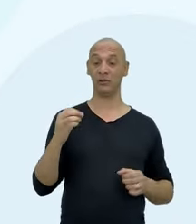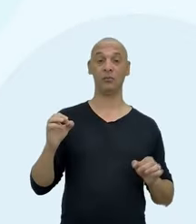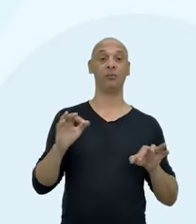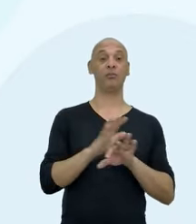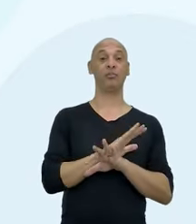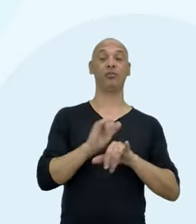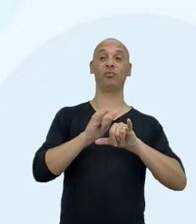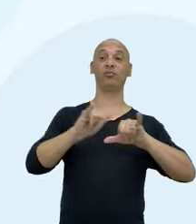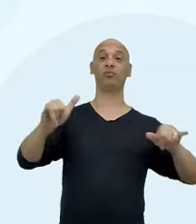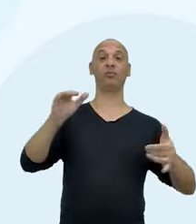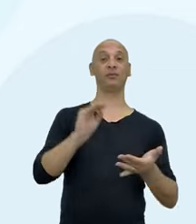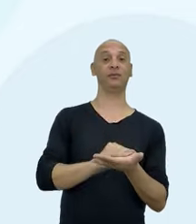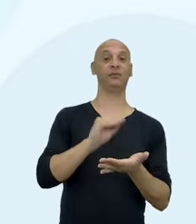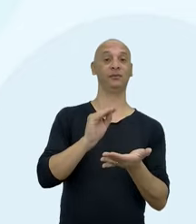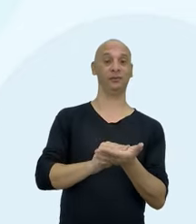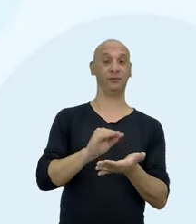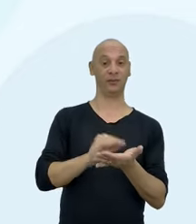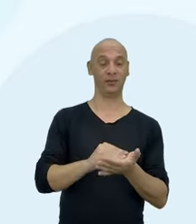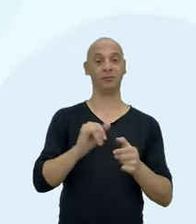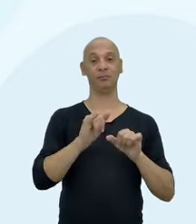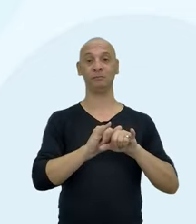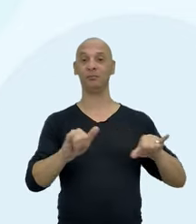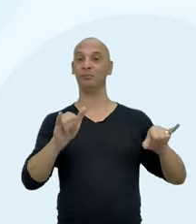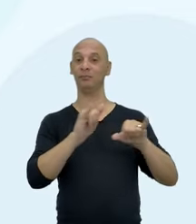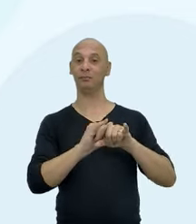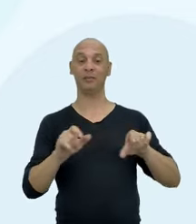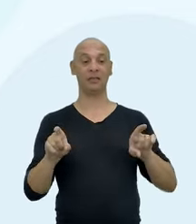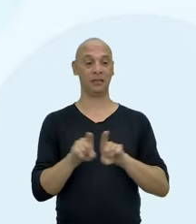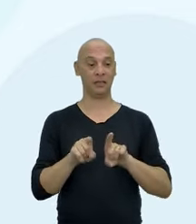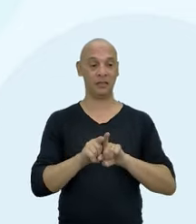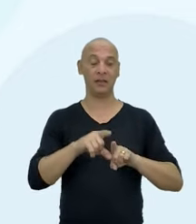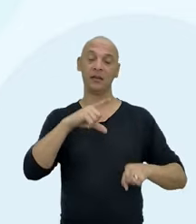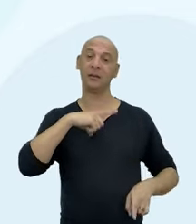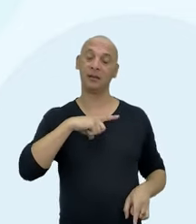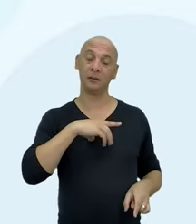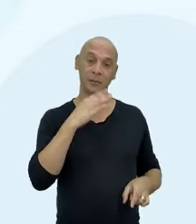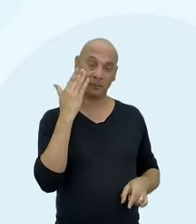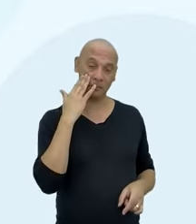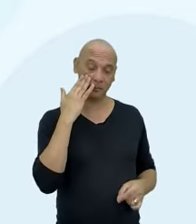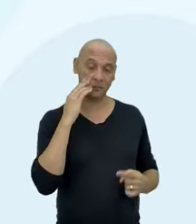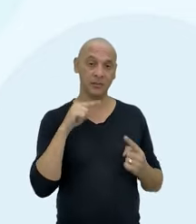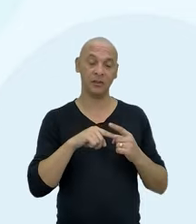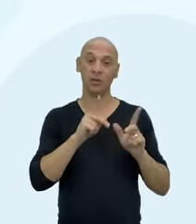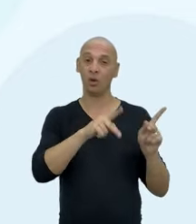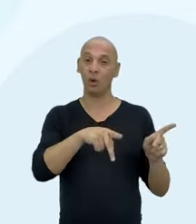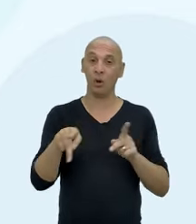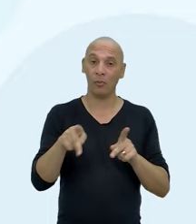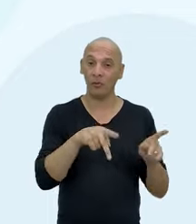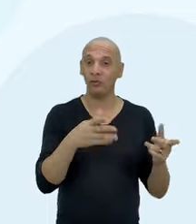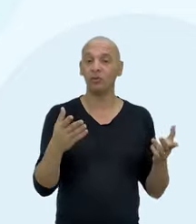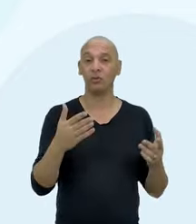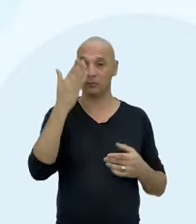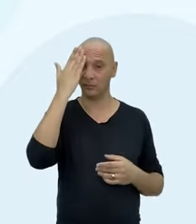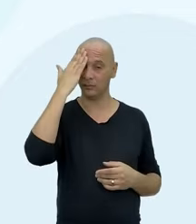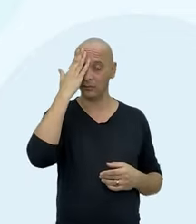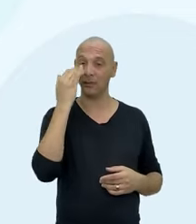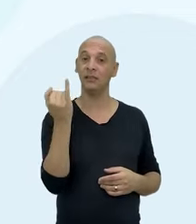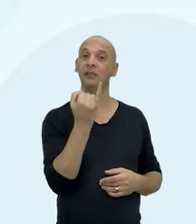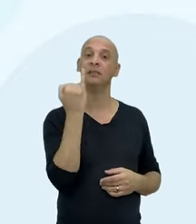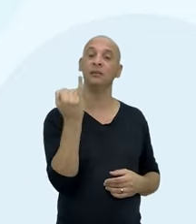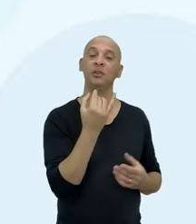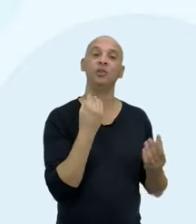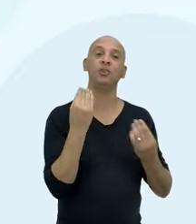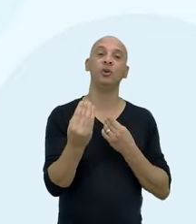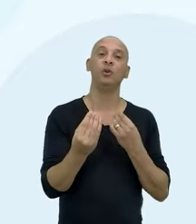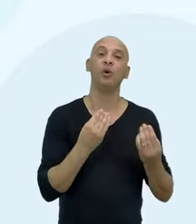pronto só que não publicados estarei publicando também na página ali do multiplano para que os professores saibam Como